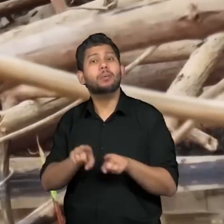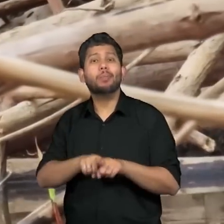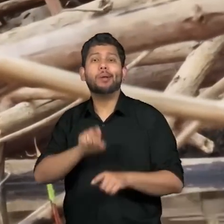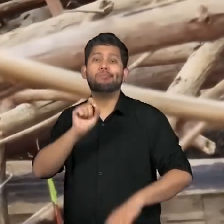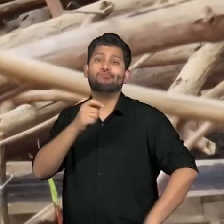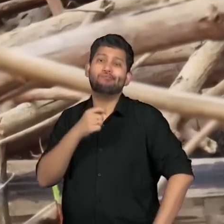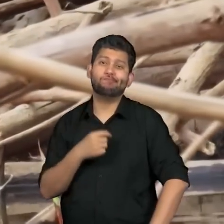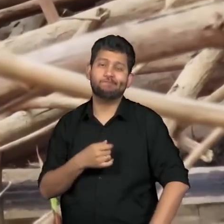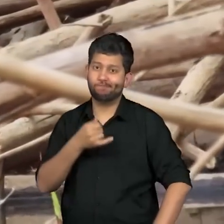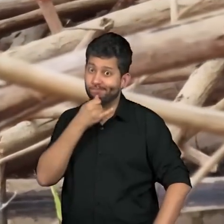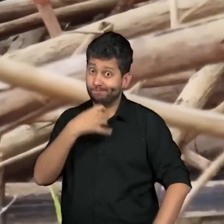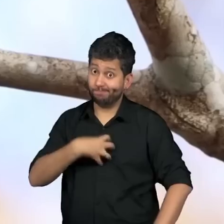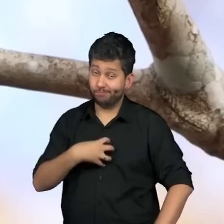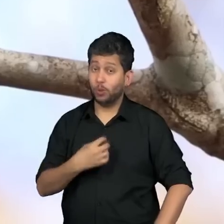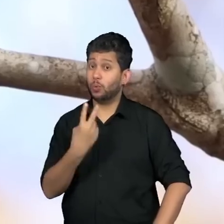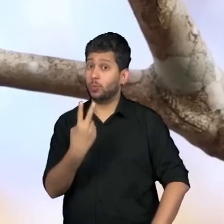triste,